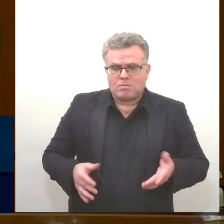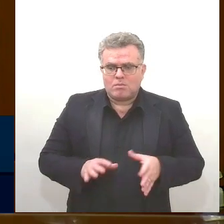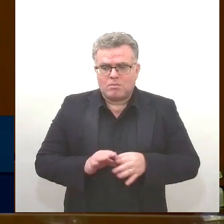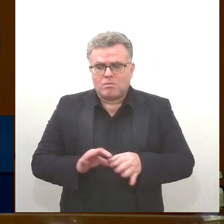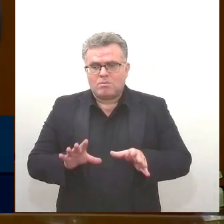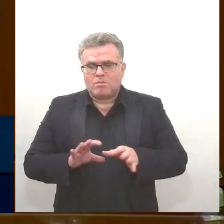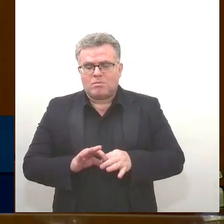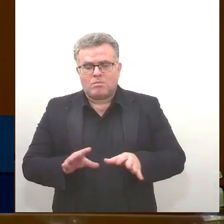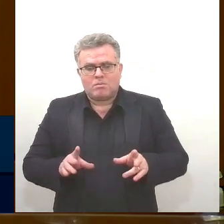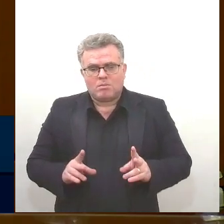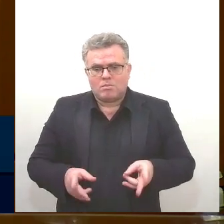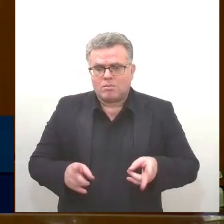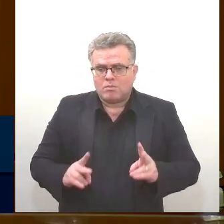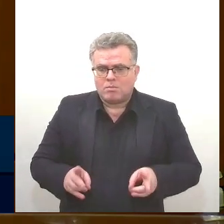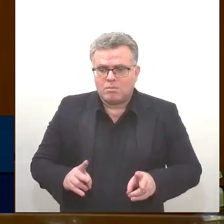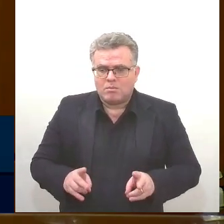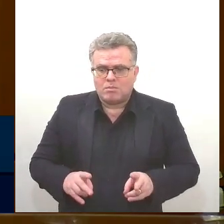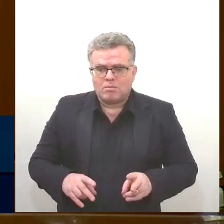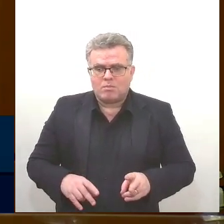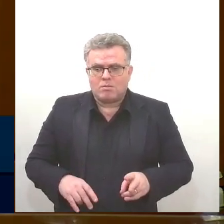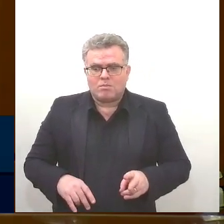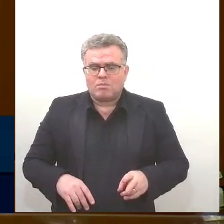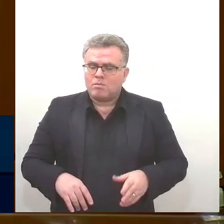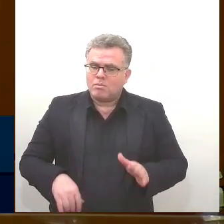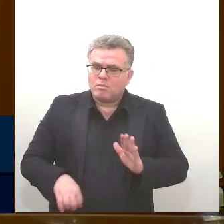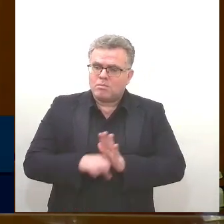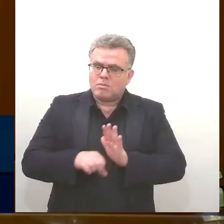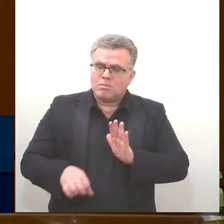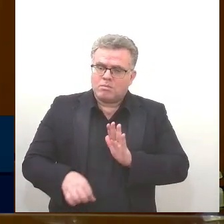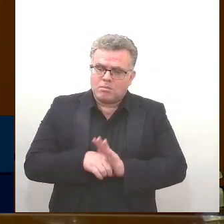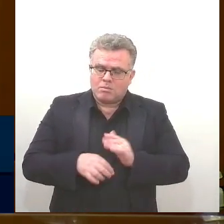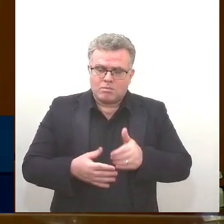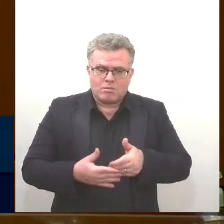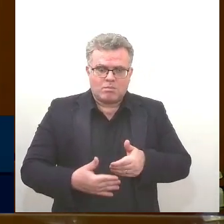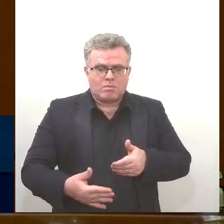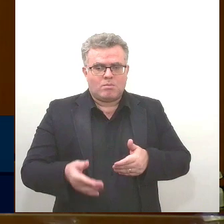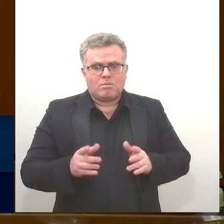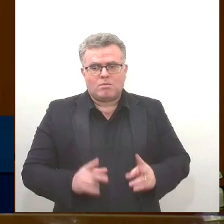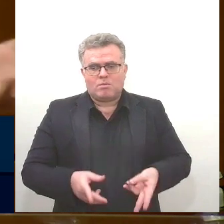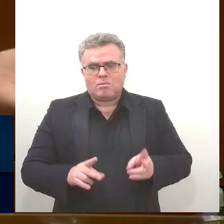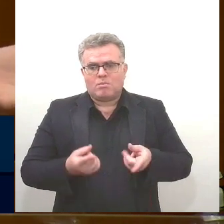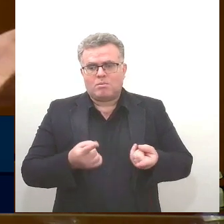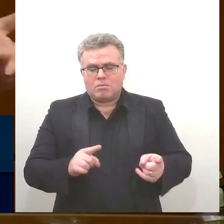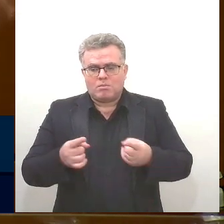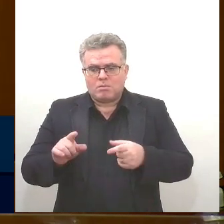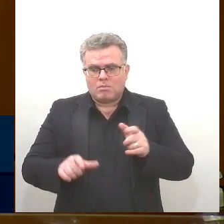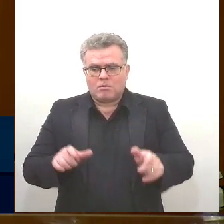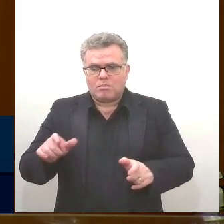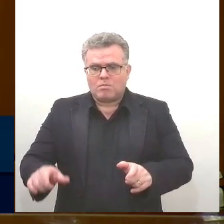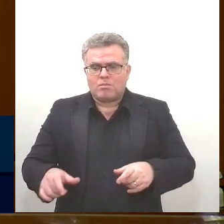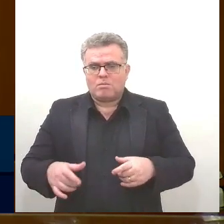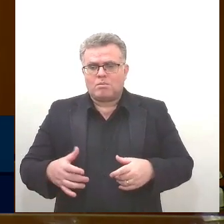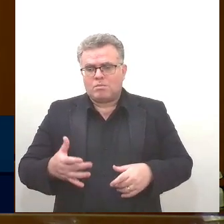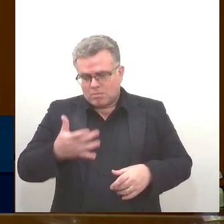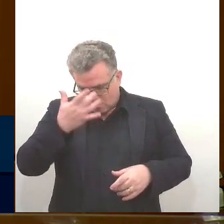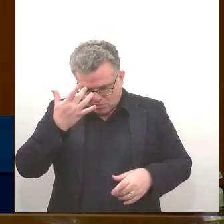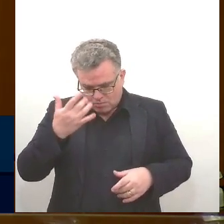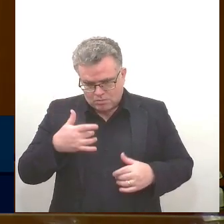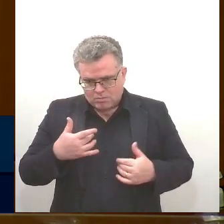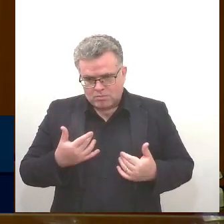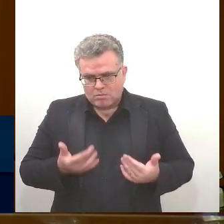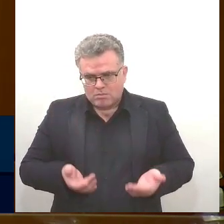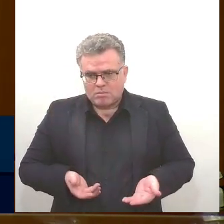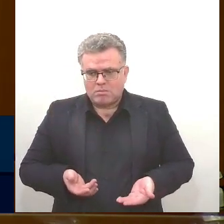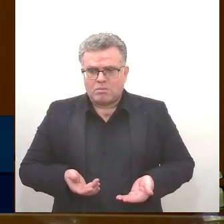pagando cometendo os crimes contra a honra das pessoas por quê Porque ele